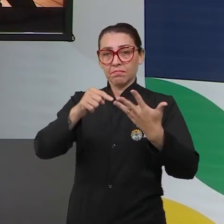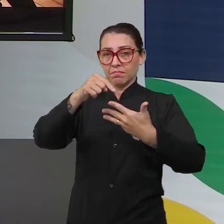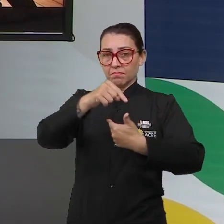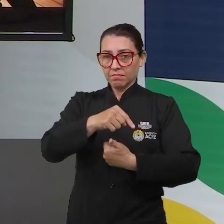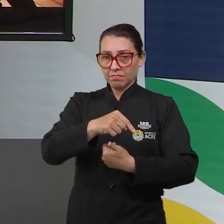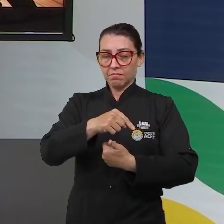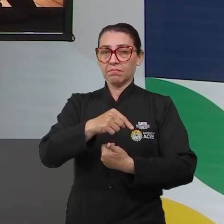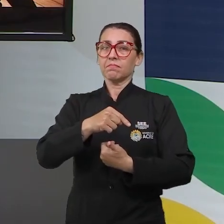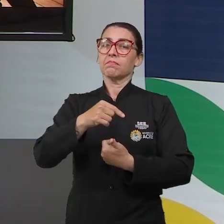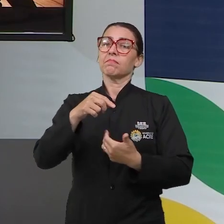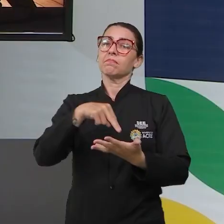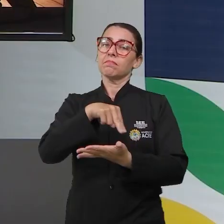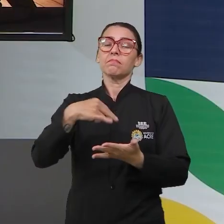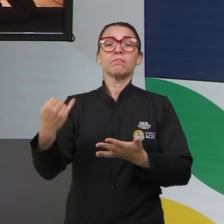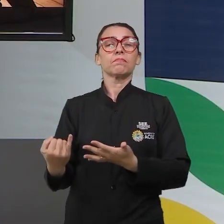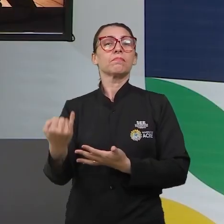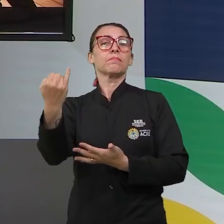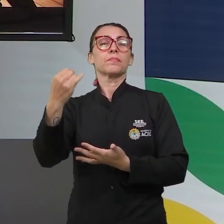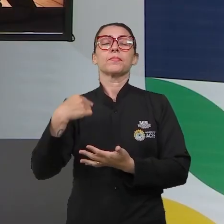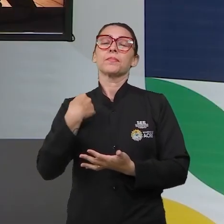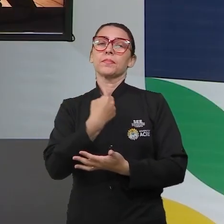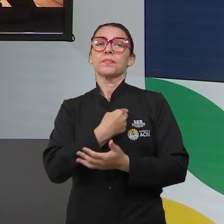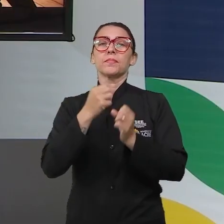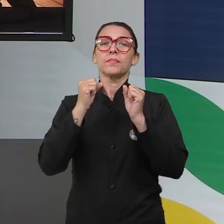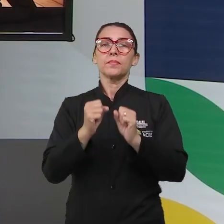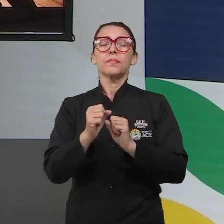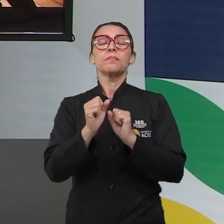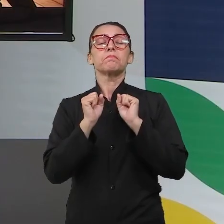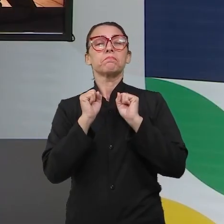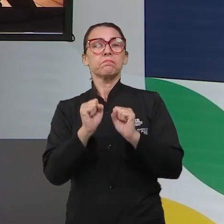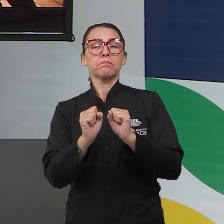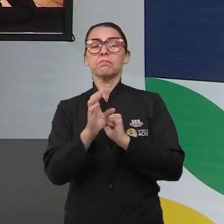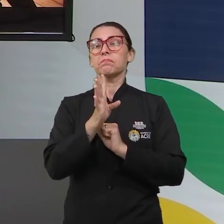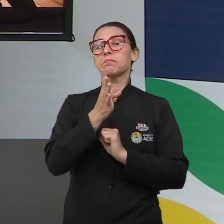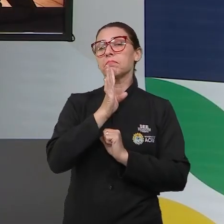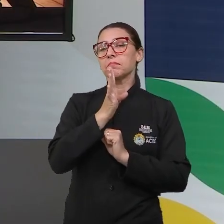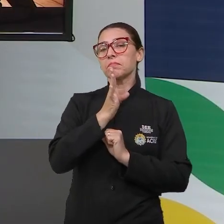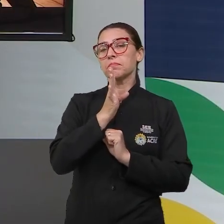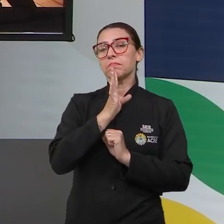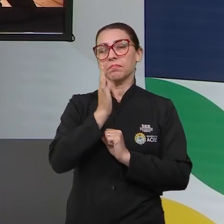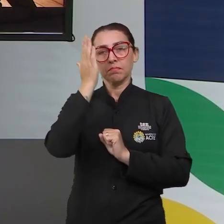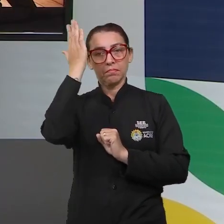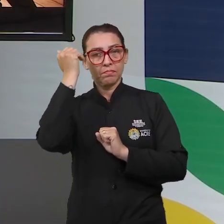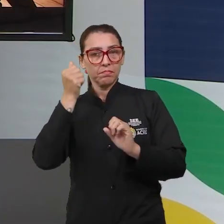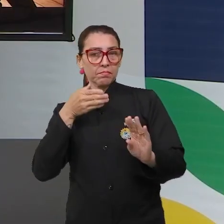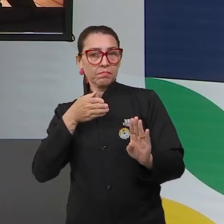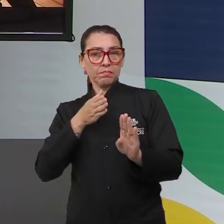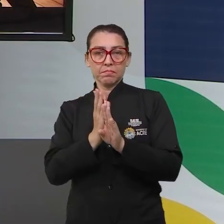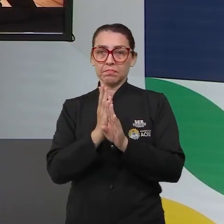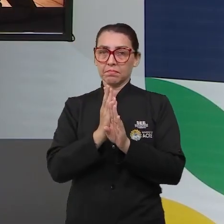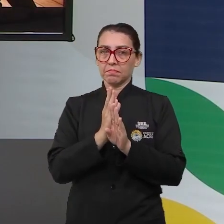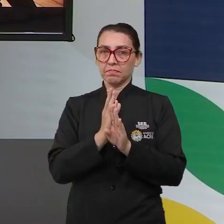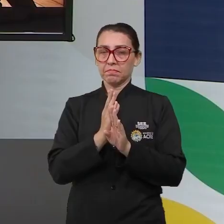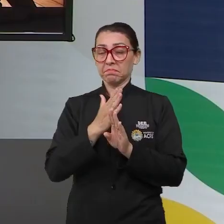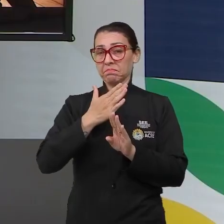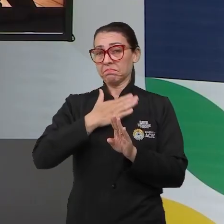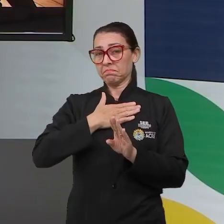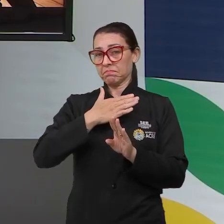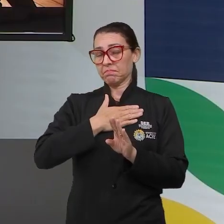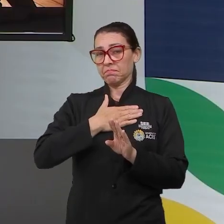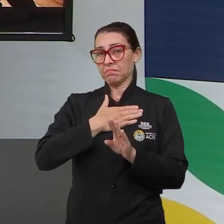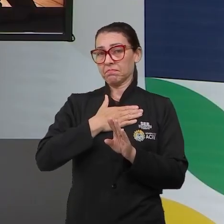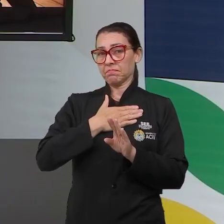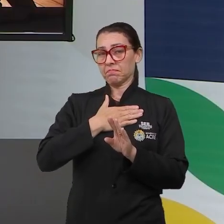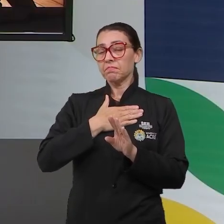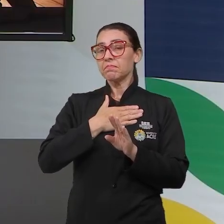dança, que é muito importante para que a gente possa conhecer e saber identificar. Poxa, na minha coreografia ela